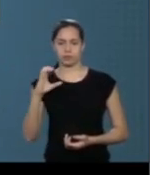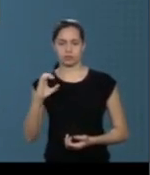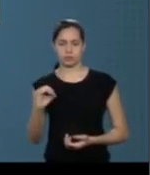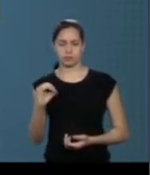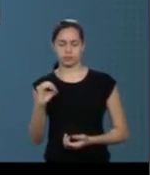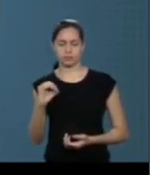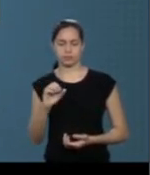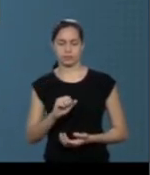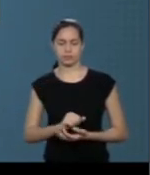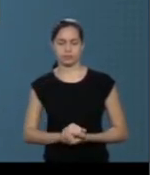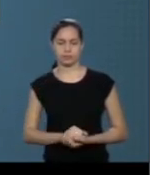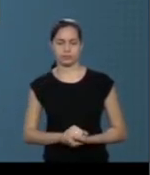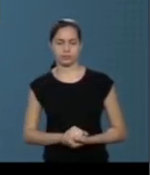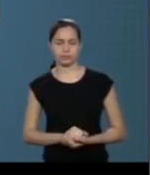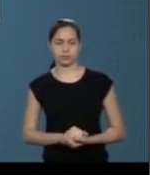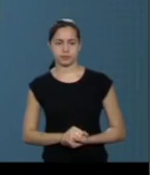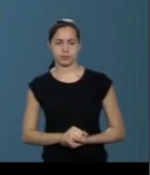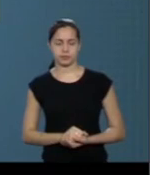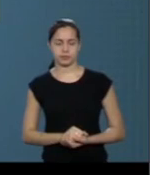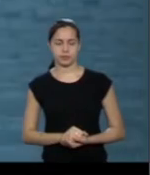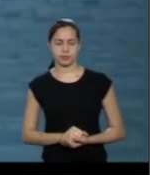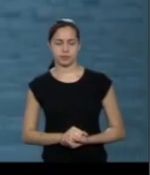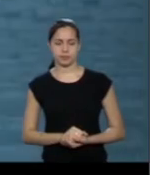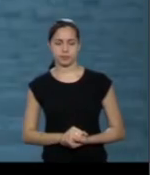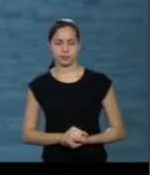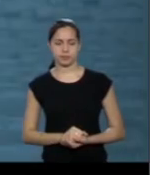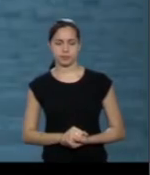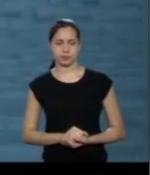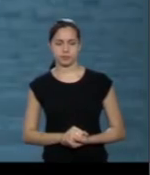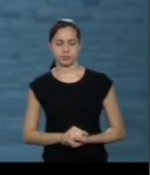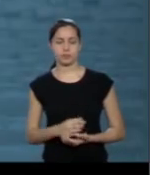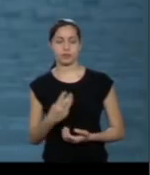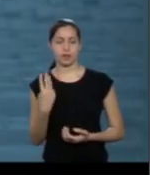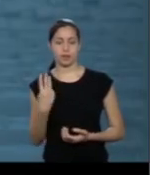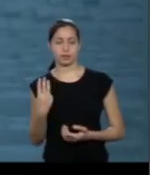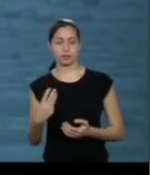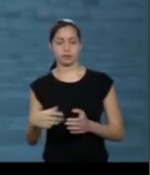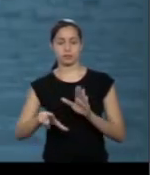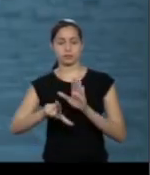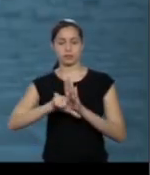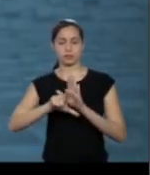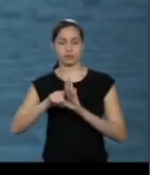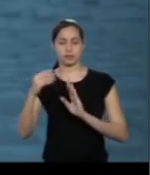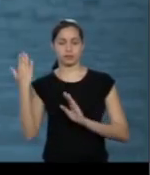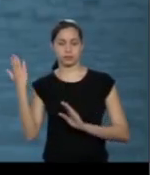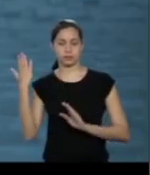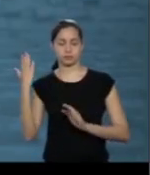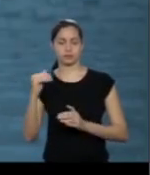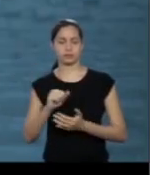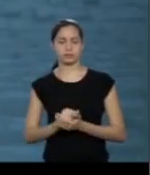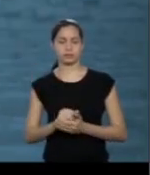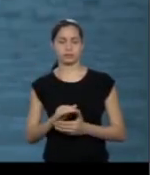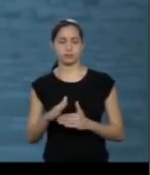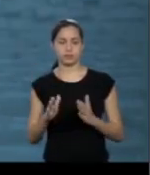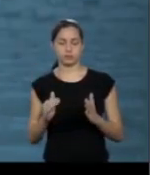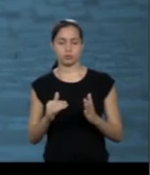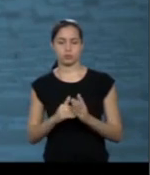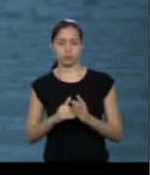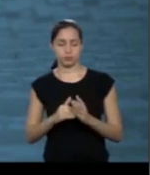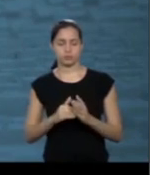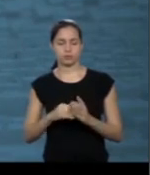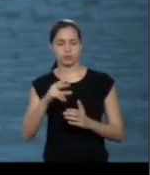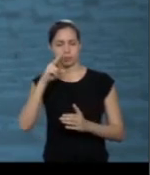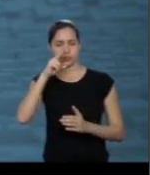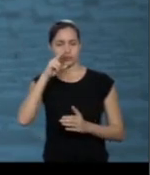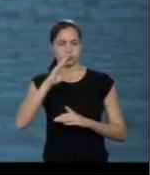do equilíbrio, fazendo variar a velocidade do movimento. Já a terceira lei de Newton determina que para toda força de ação existe uma reação